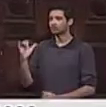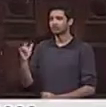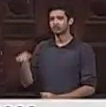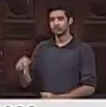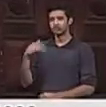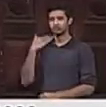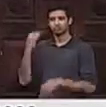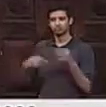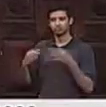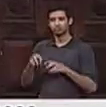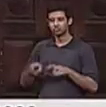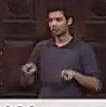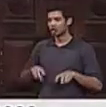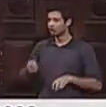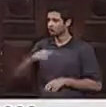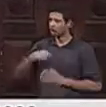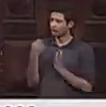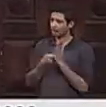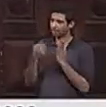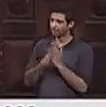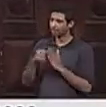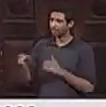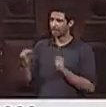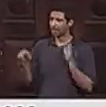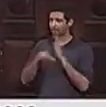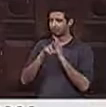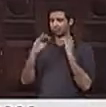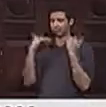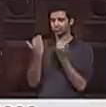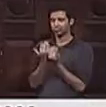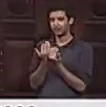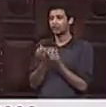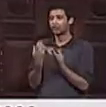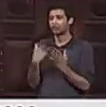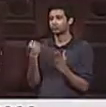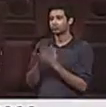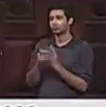audiência, e vamos pressionar a Assembleia Legislativa para votar a PEC da autonomia. Muito obrigado, senhor presidente.